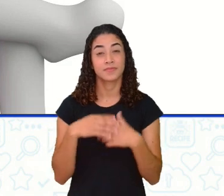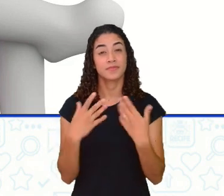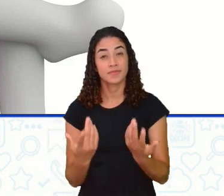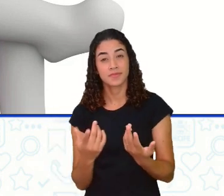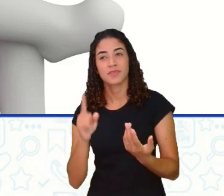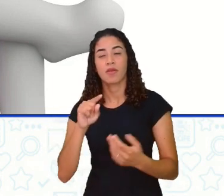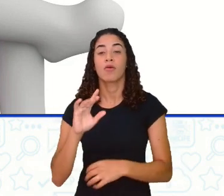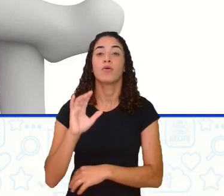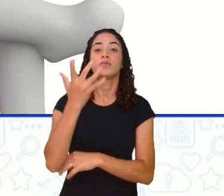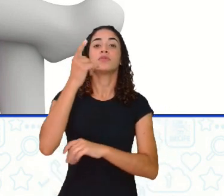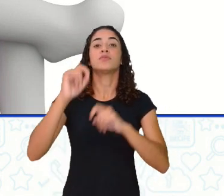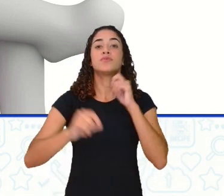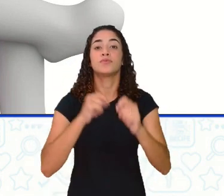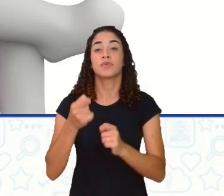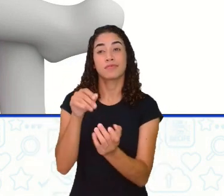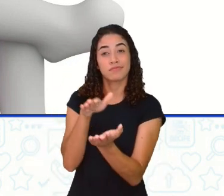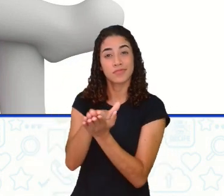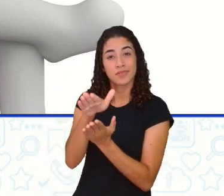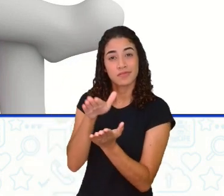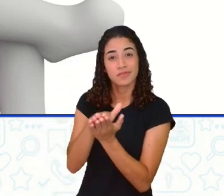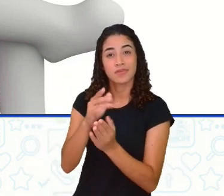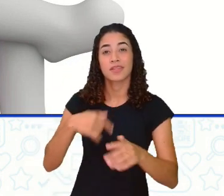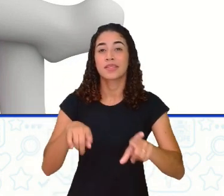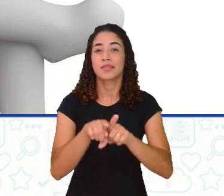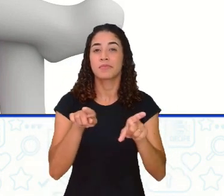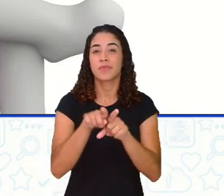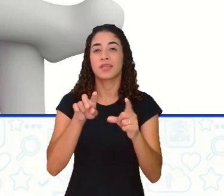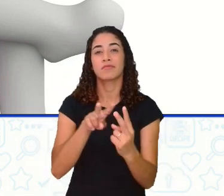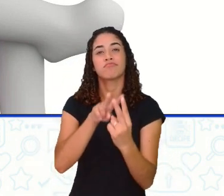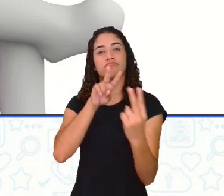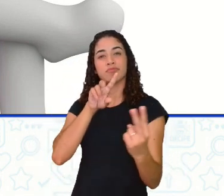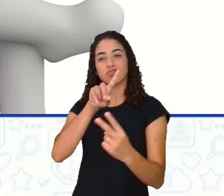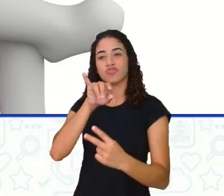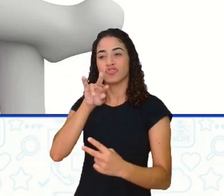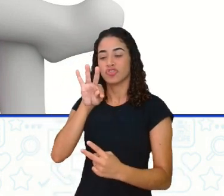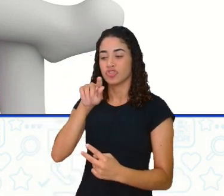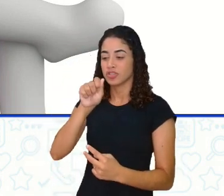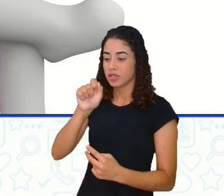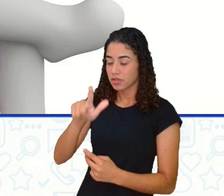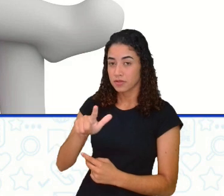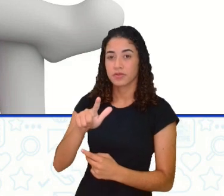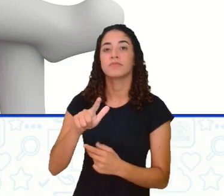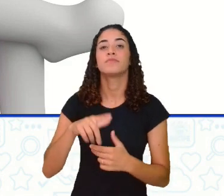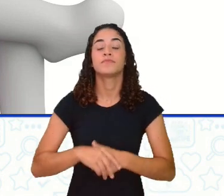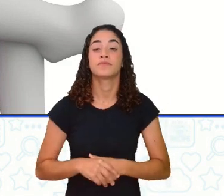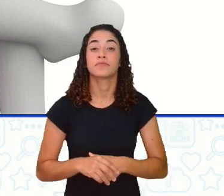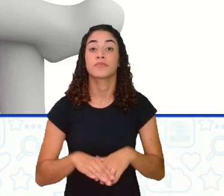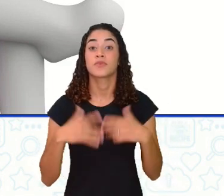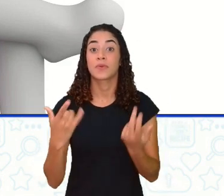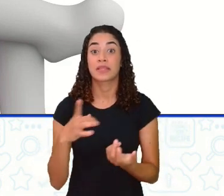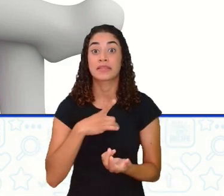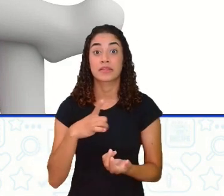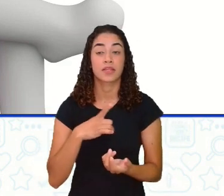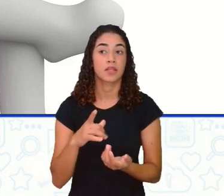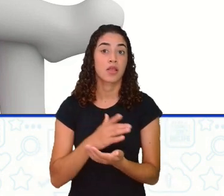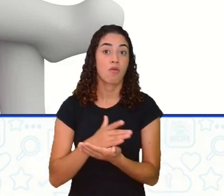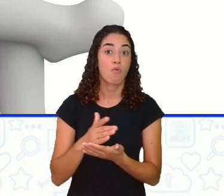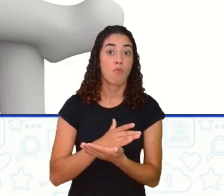Ela acontece em formato impresso e também digital, assim como na televisão e no rádio. Então, há uma